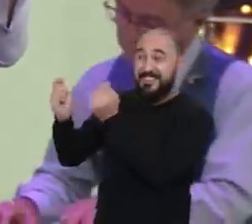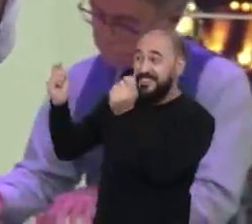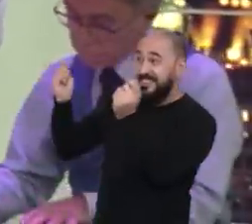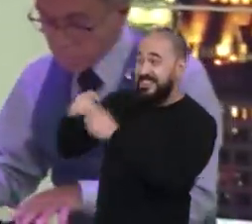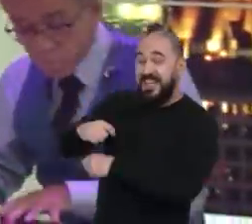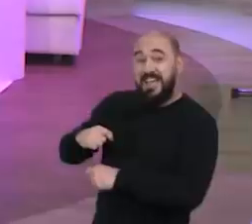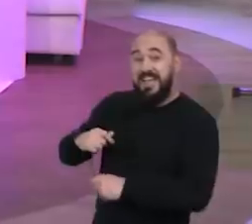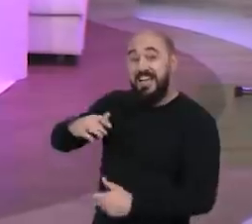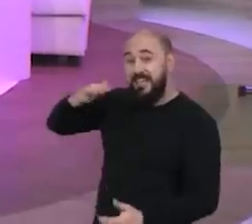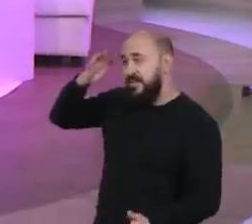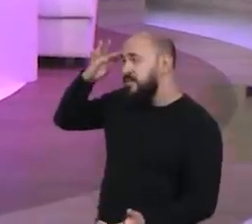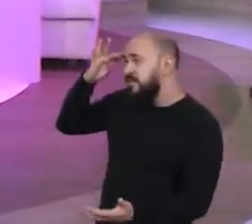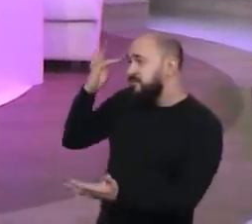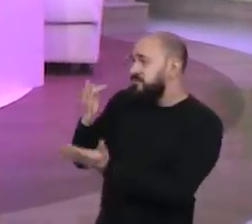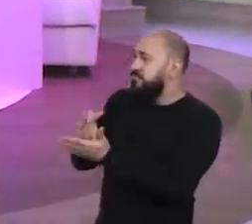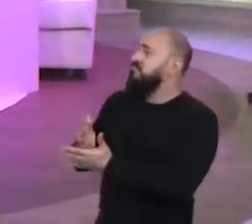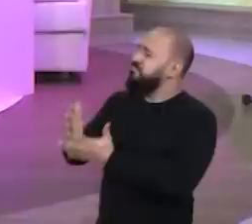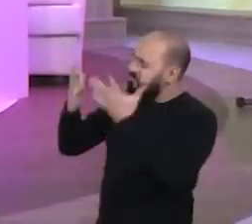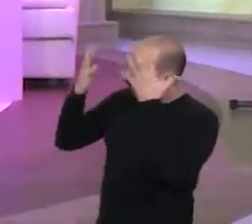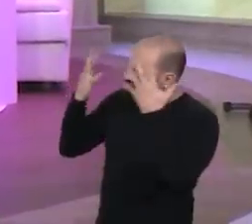com fé.